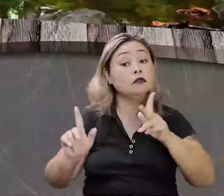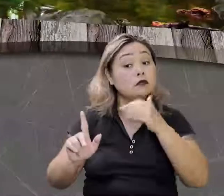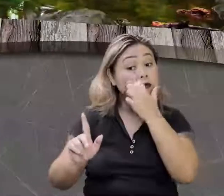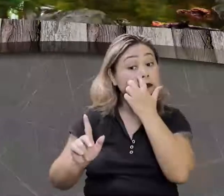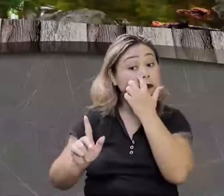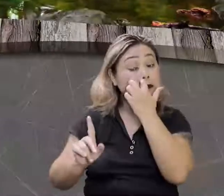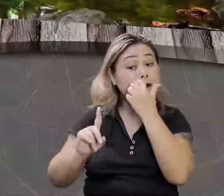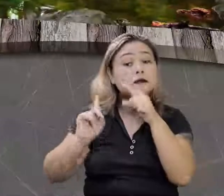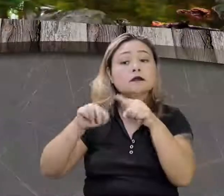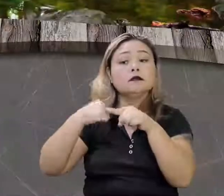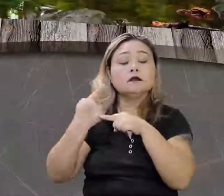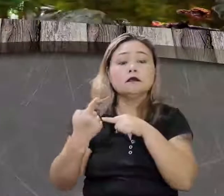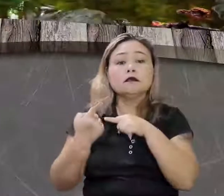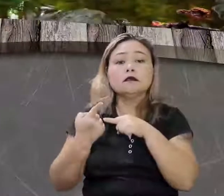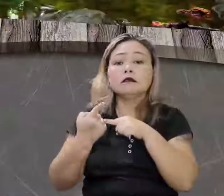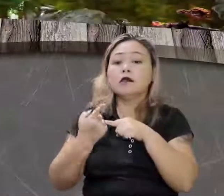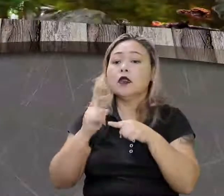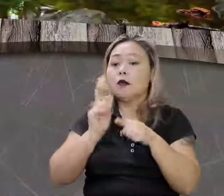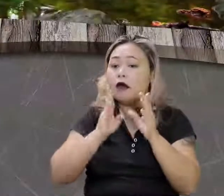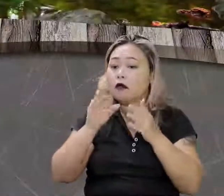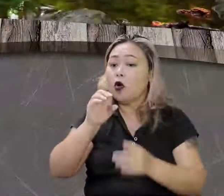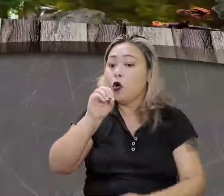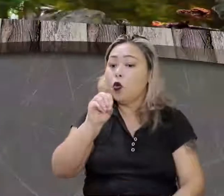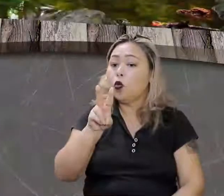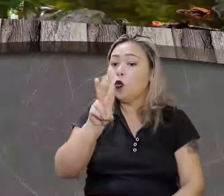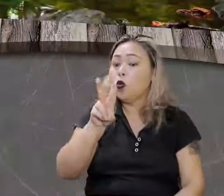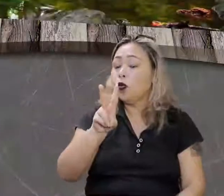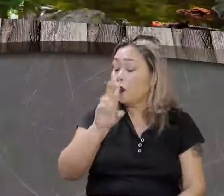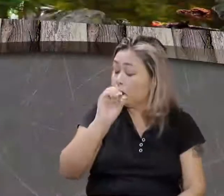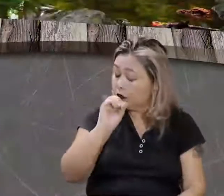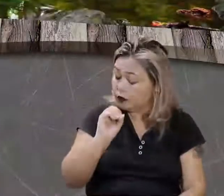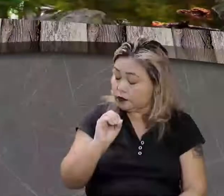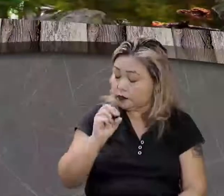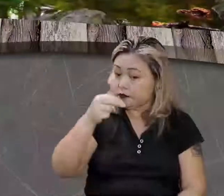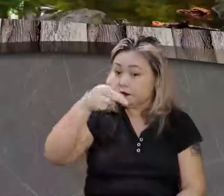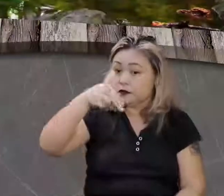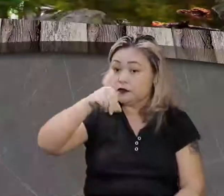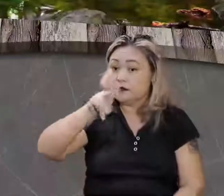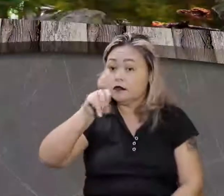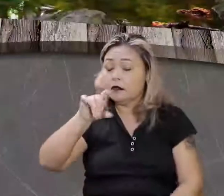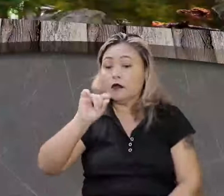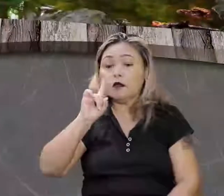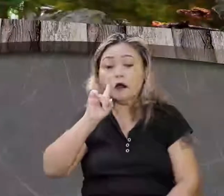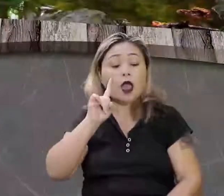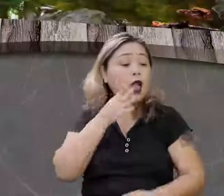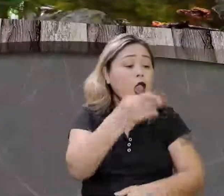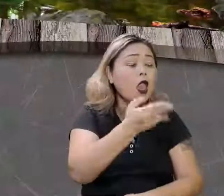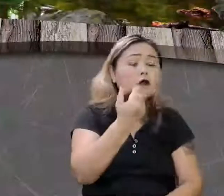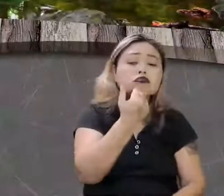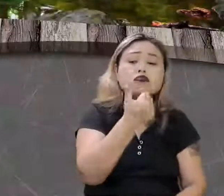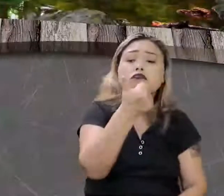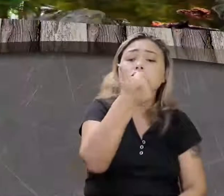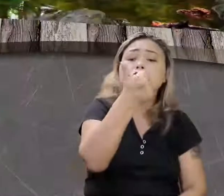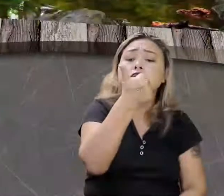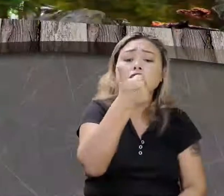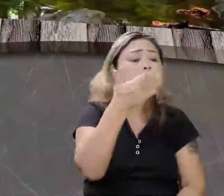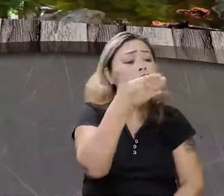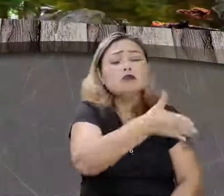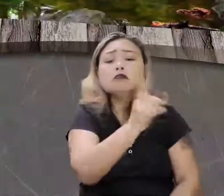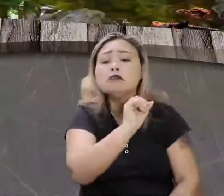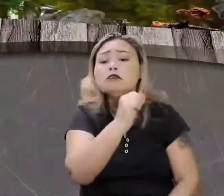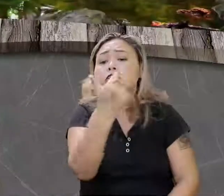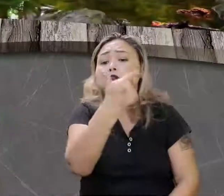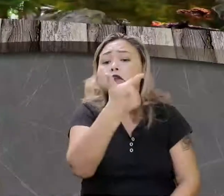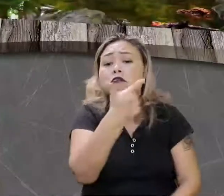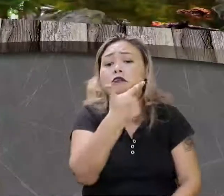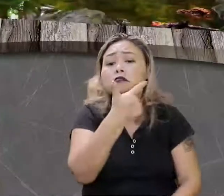E aí, mais relacionados aos onívoros, né? Aquele que é herbívoro só vai estar ocupando o primeiro nível trófico, não, o